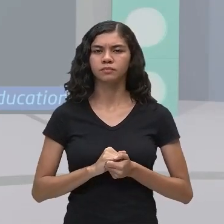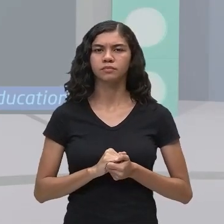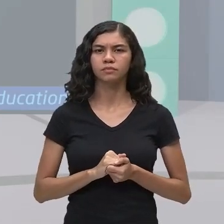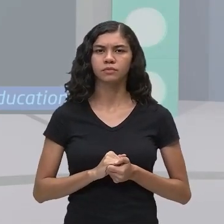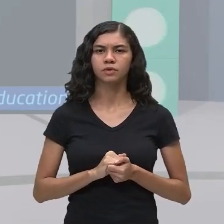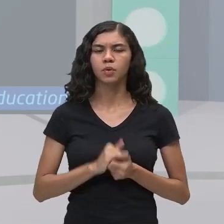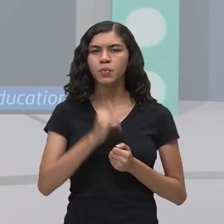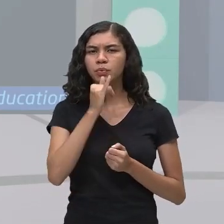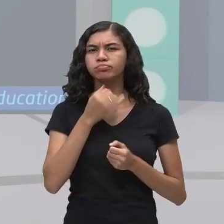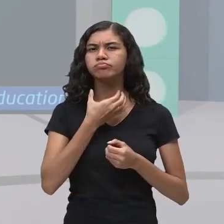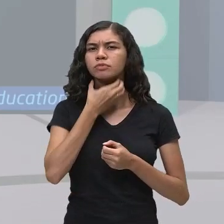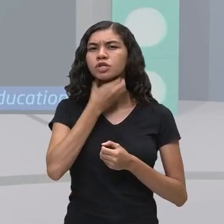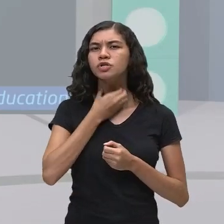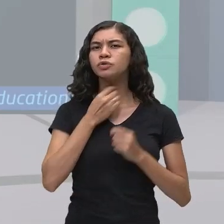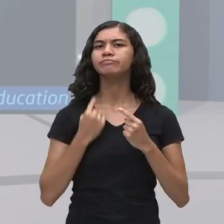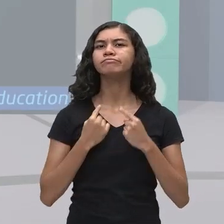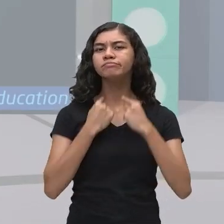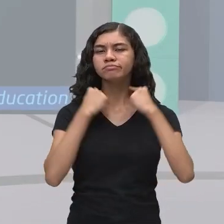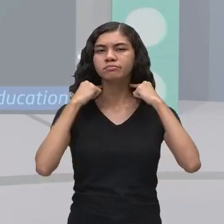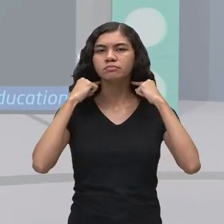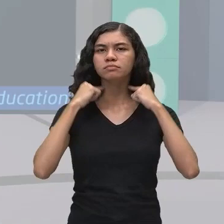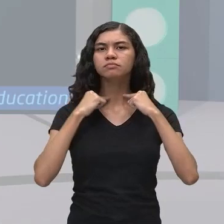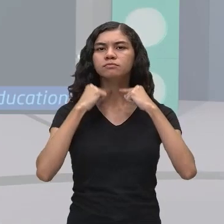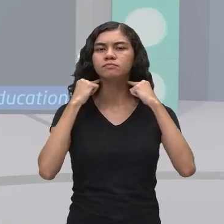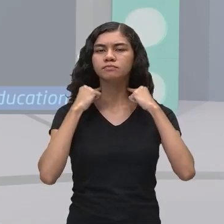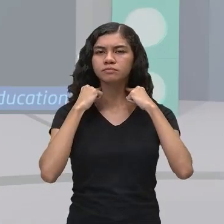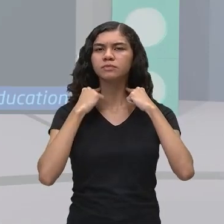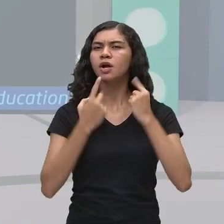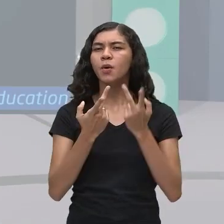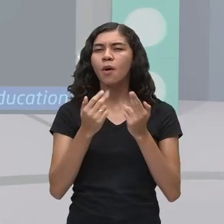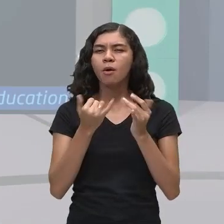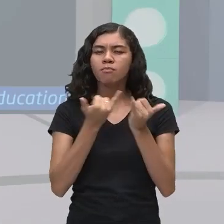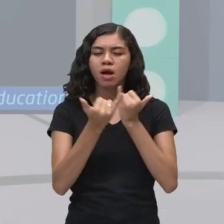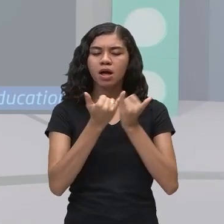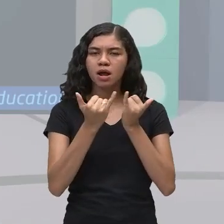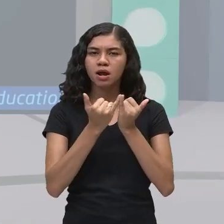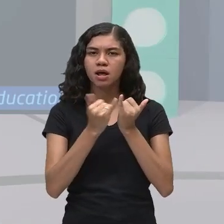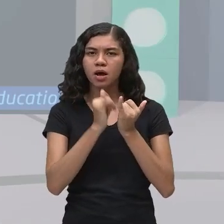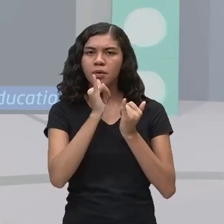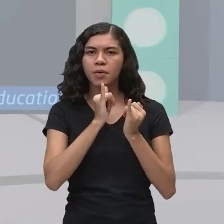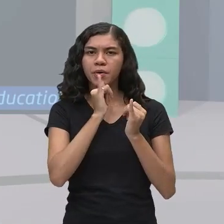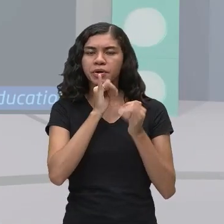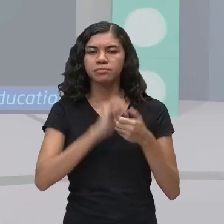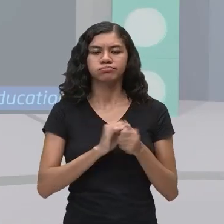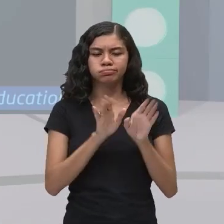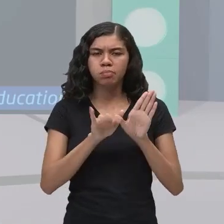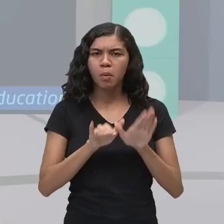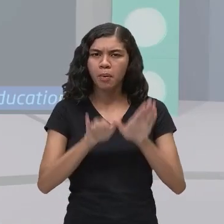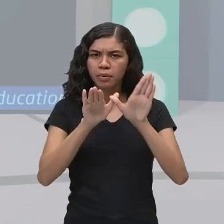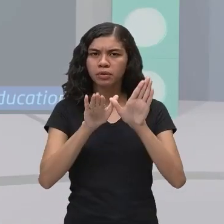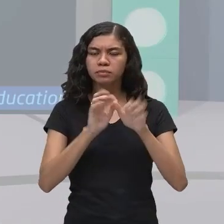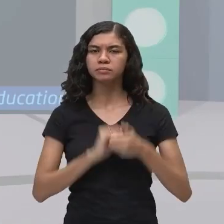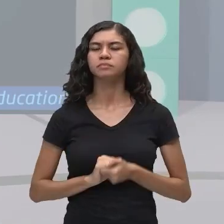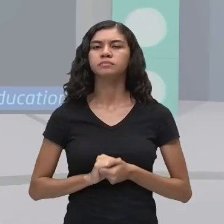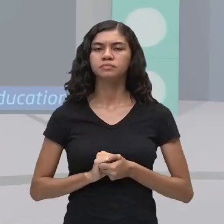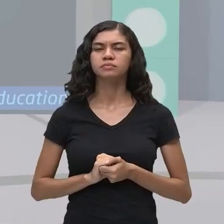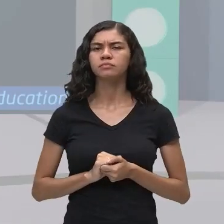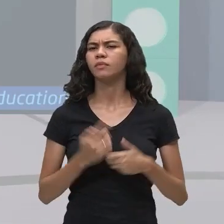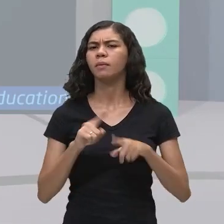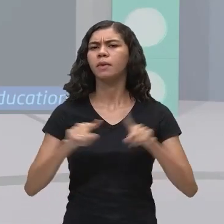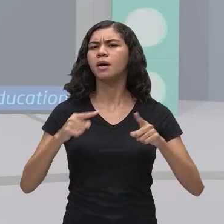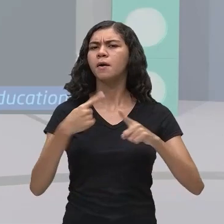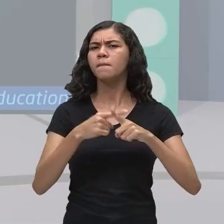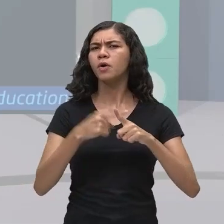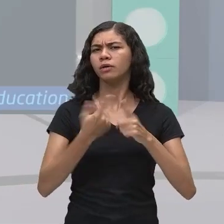nosso pescoço. É uma glândula em forma de borboleta e é uma das maiores glândulas que nós temos. Mas por que essa glândula